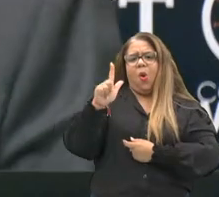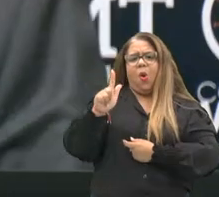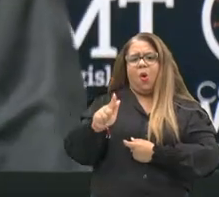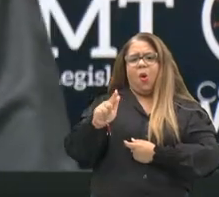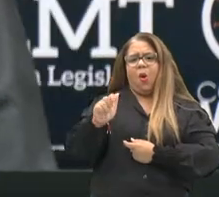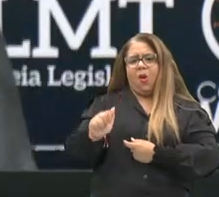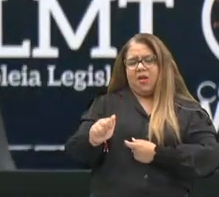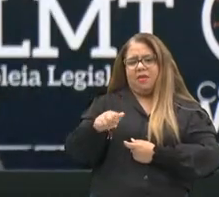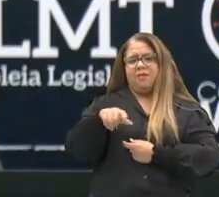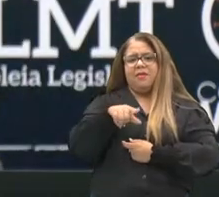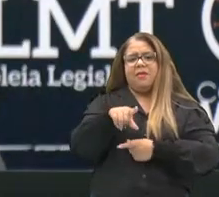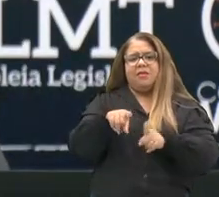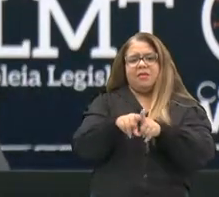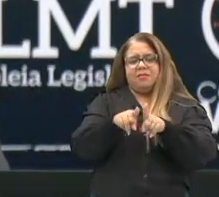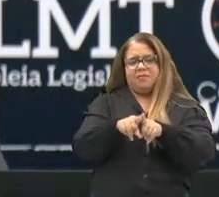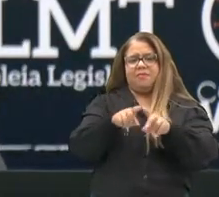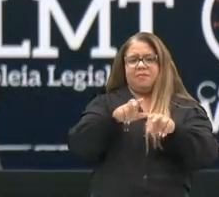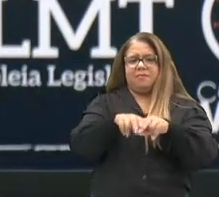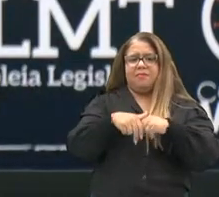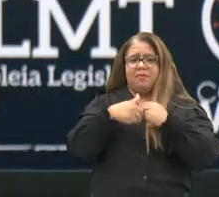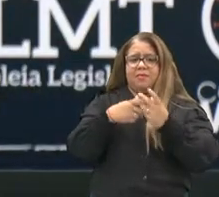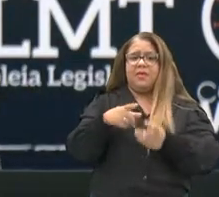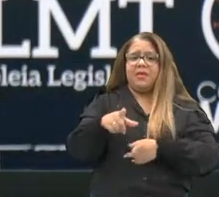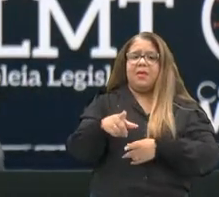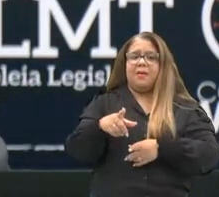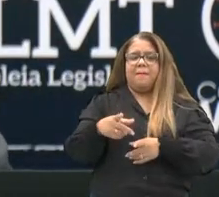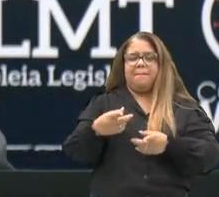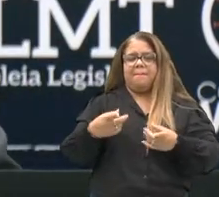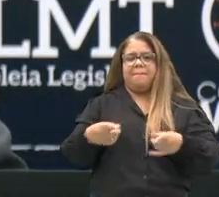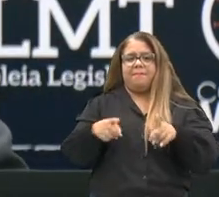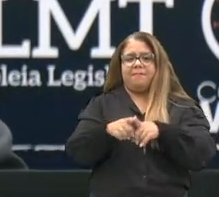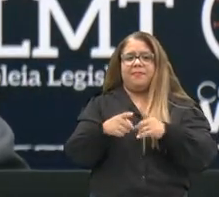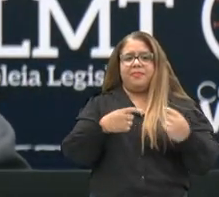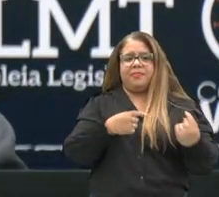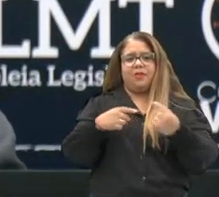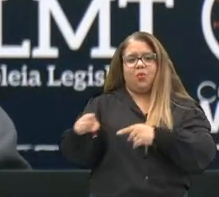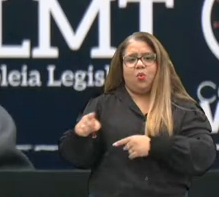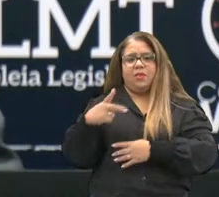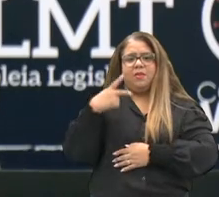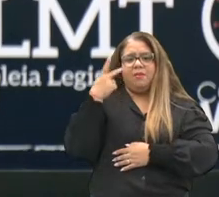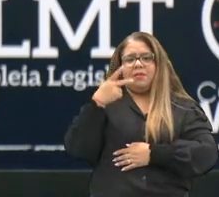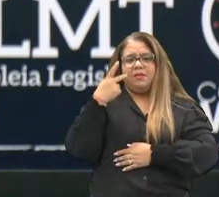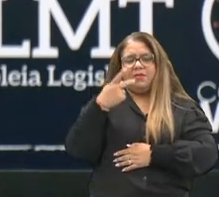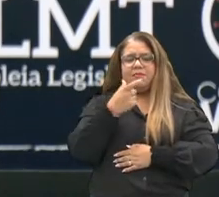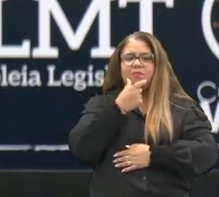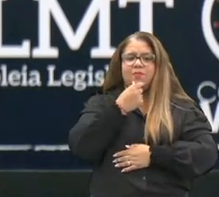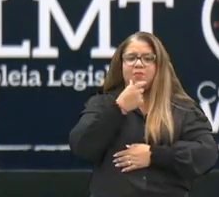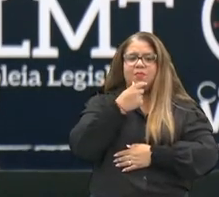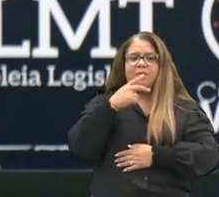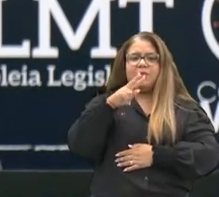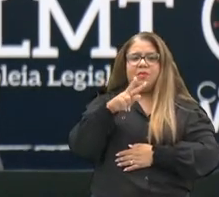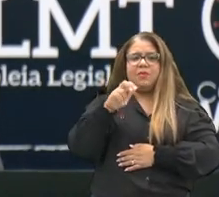comunista, companheira de Carlos Prestes e adversário político de Vargas.